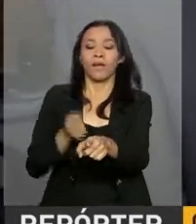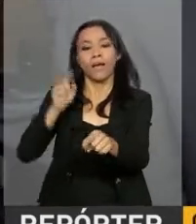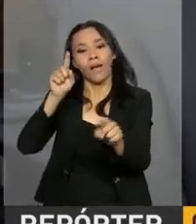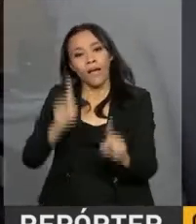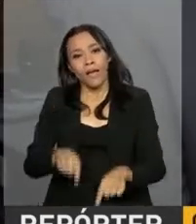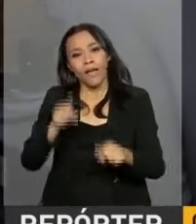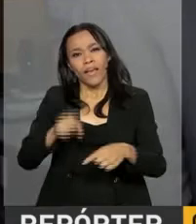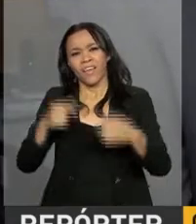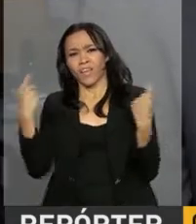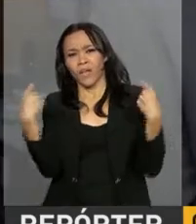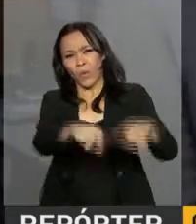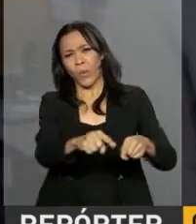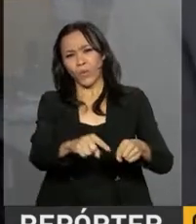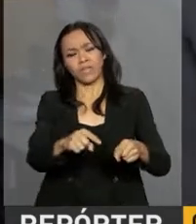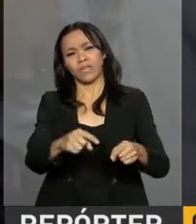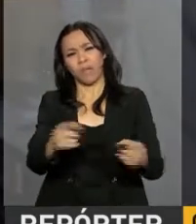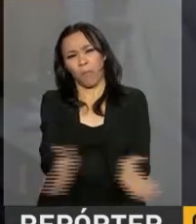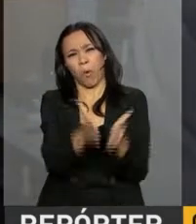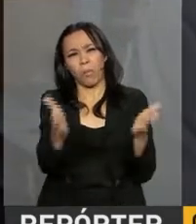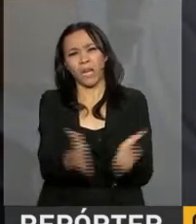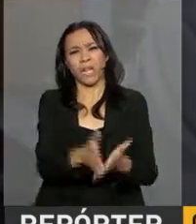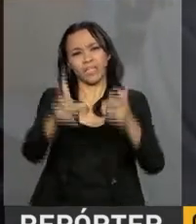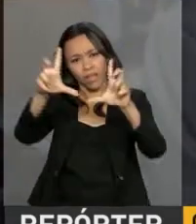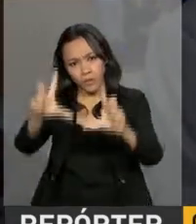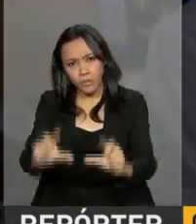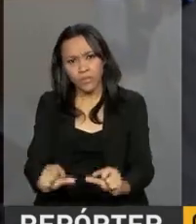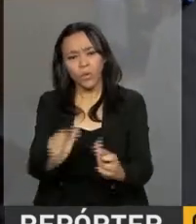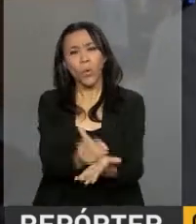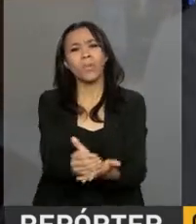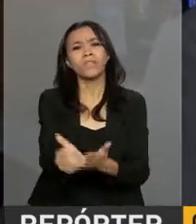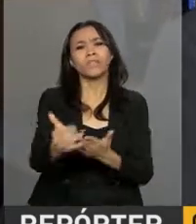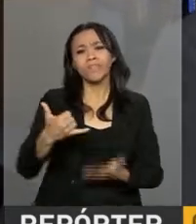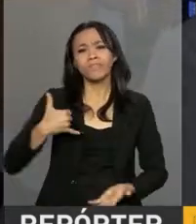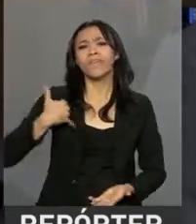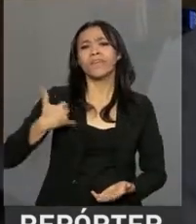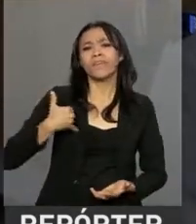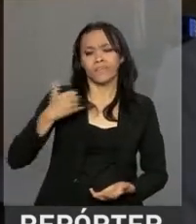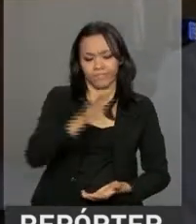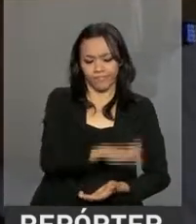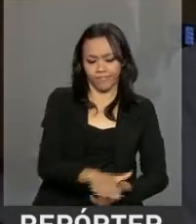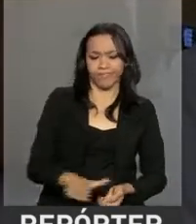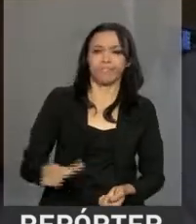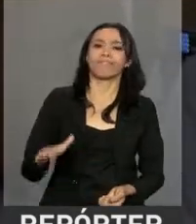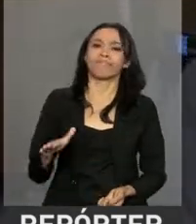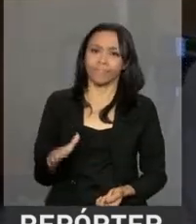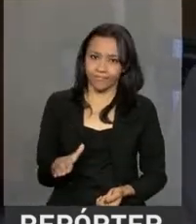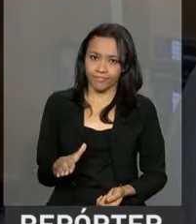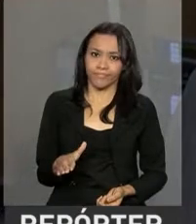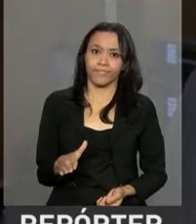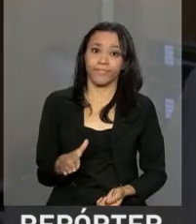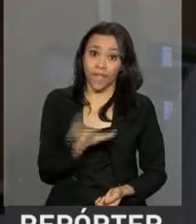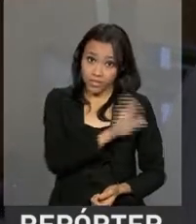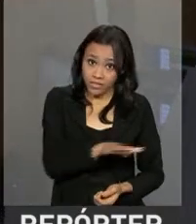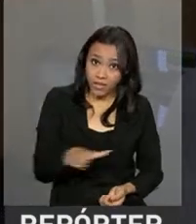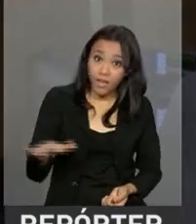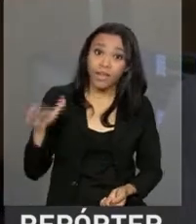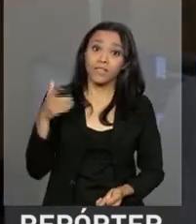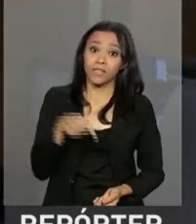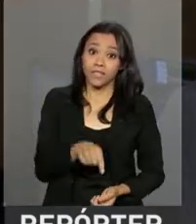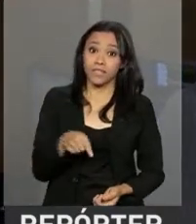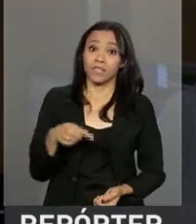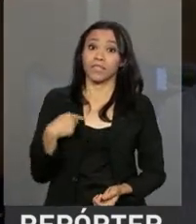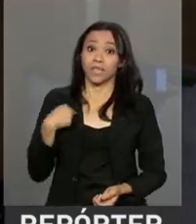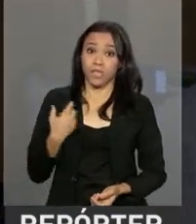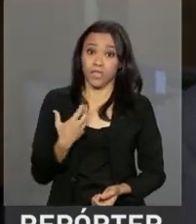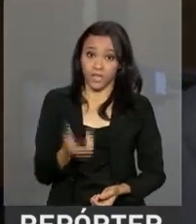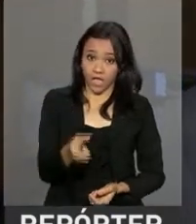enfrentamento à pobreza redução da pobreza começando desde o começo desde o início da vida As crianças filhas o